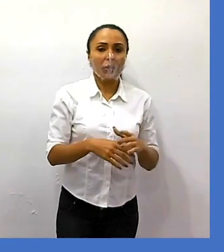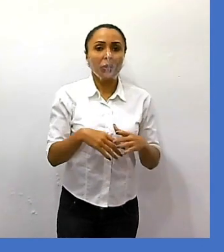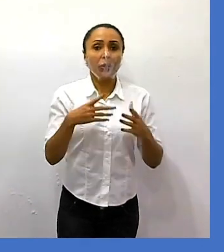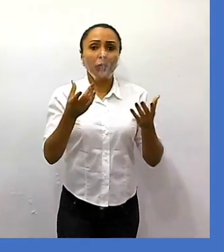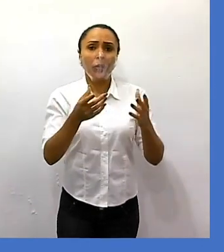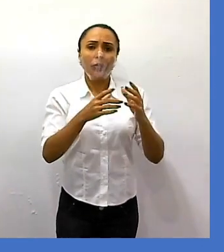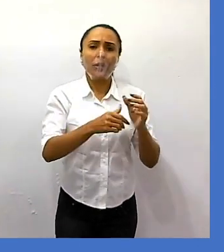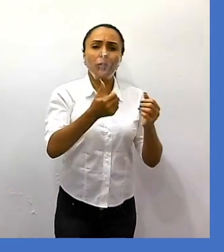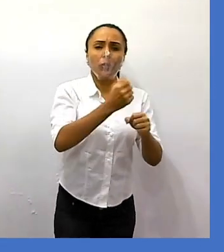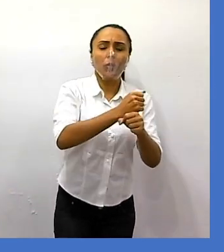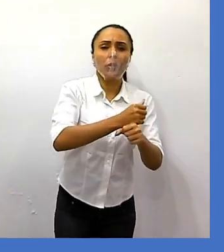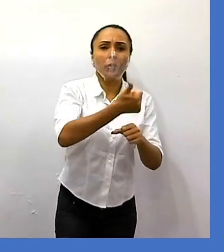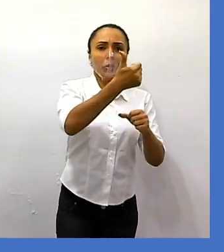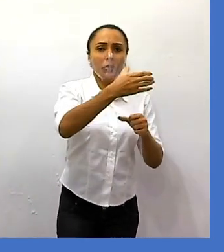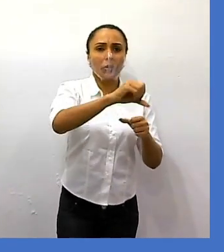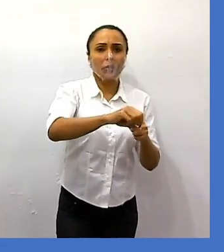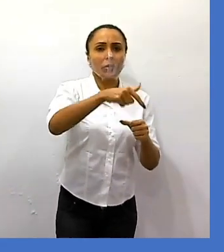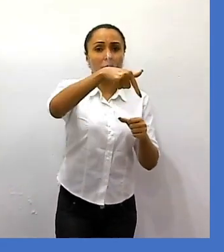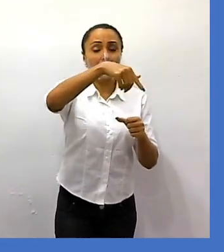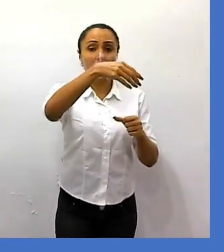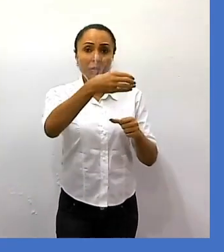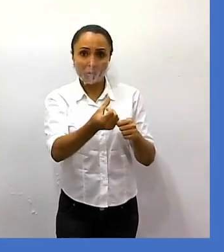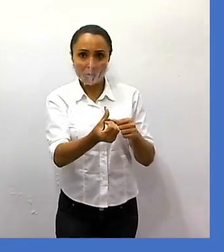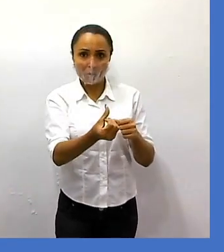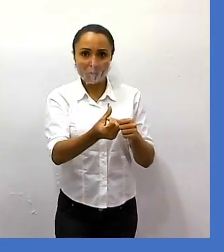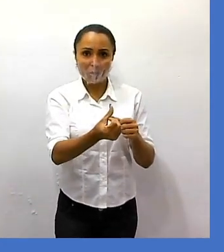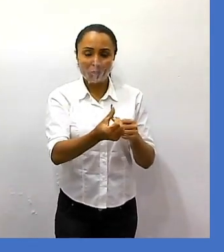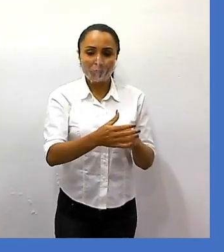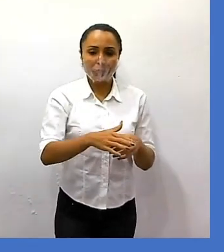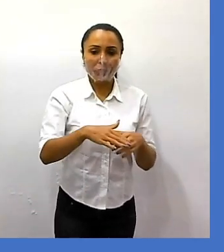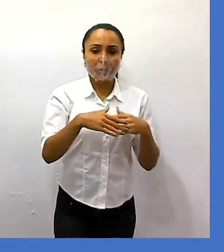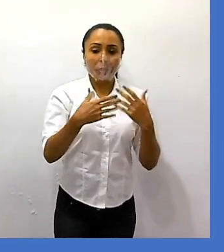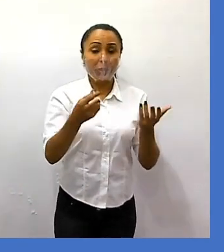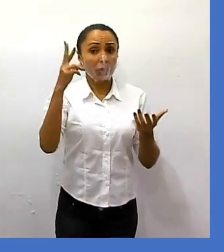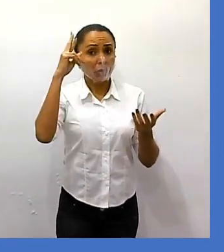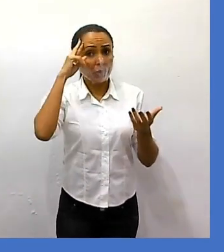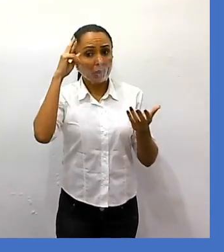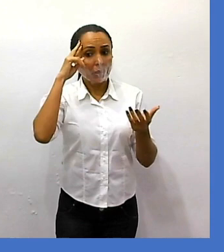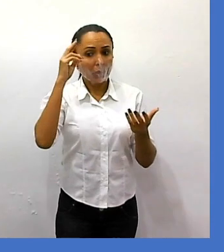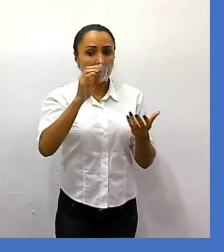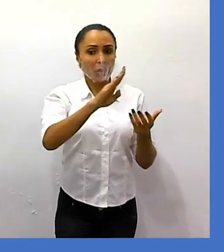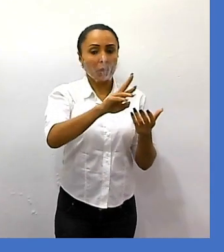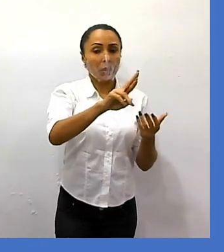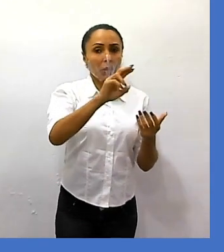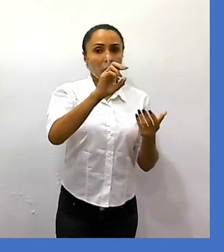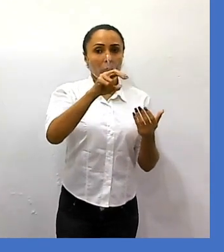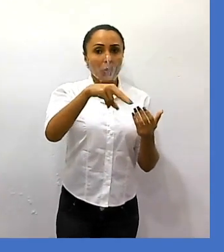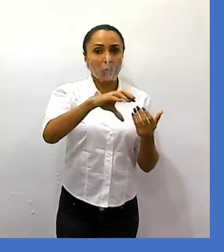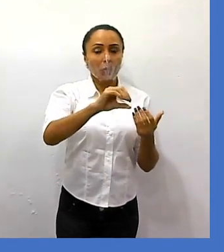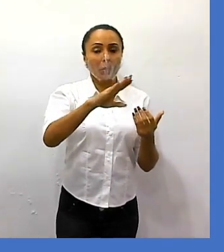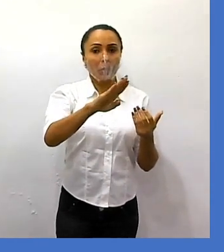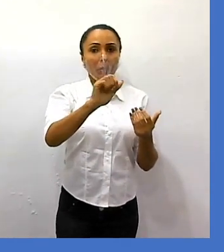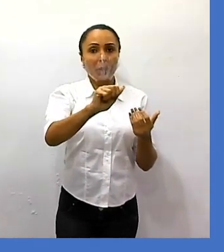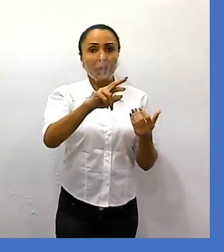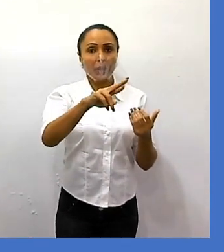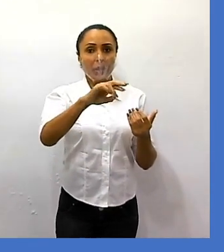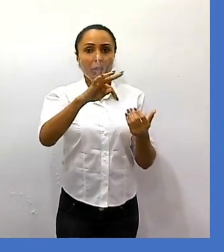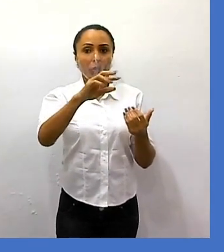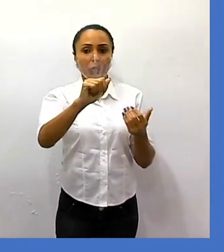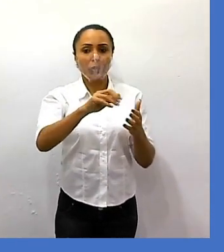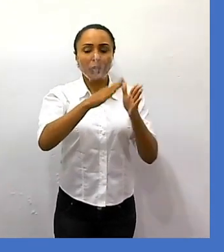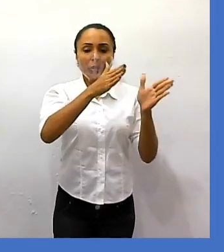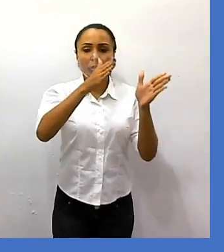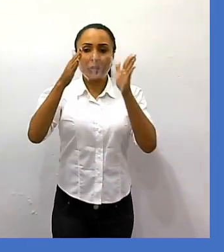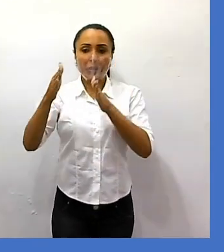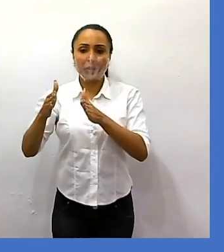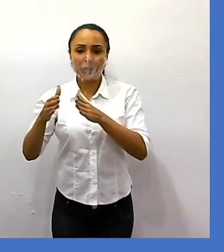feito em 1976 pelo grande diretor Bruno Barreto. Tá? E do lado direito, a gente